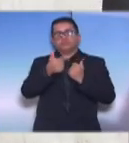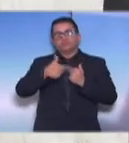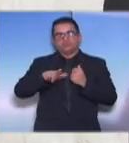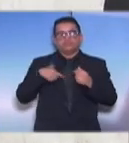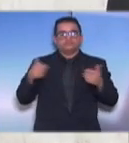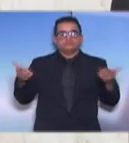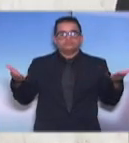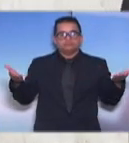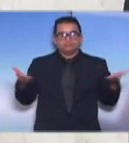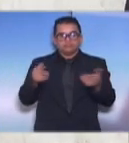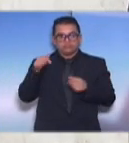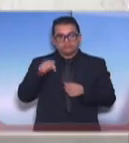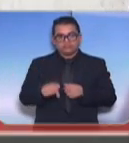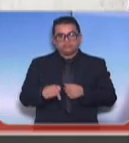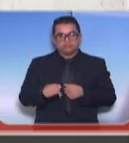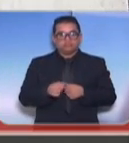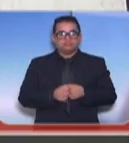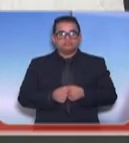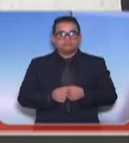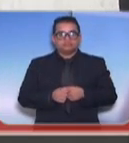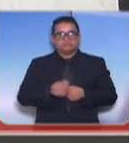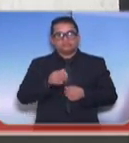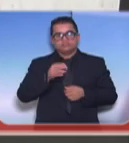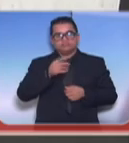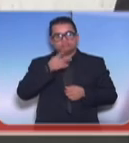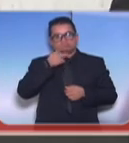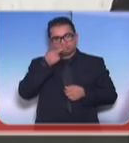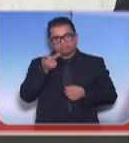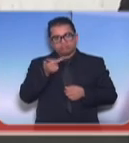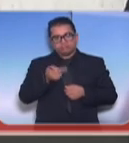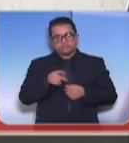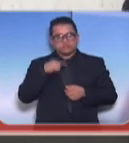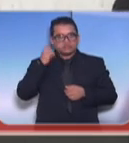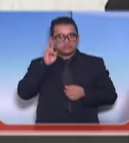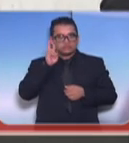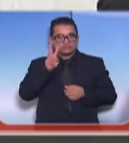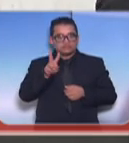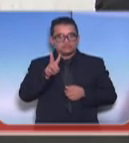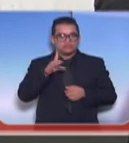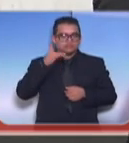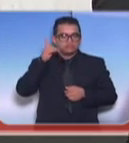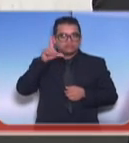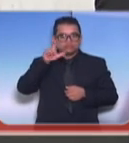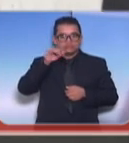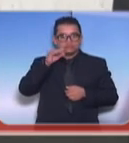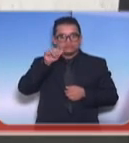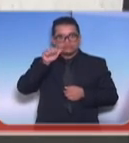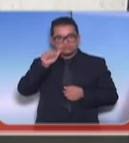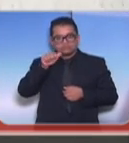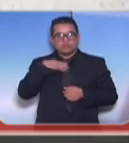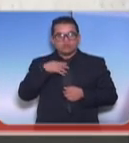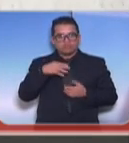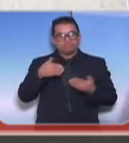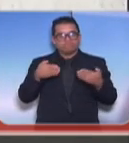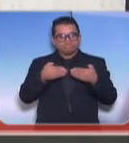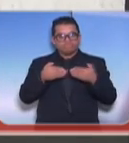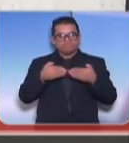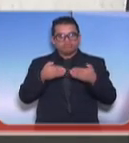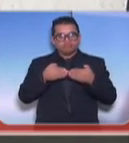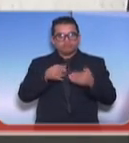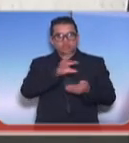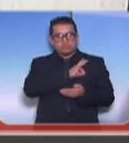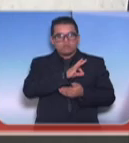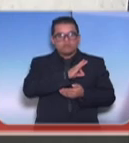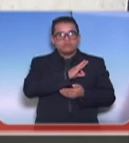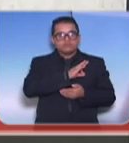estamos aqui nessa tribuna. Quero dizer aqui, após ouvir o depoimento da deputada Leci Brandão, concordo plenamente com ela. A Polícia Militar é uma